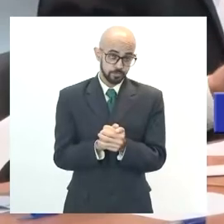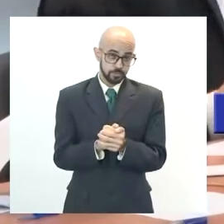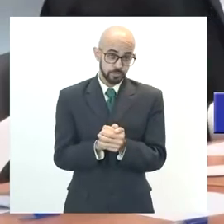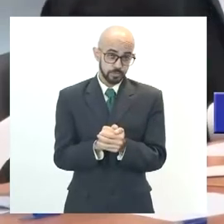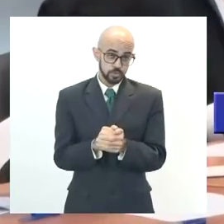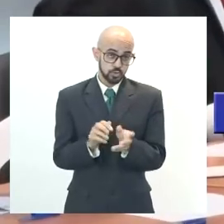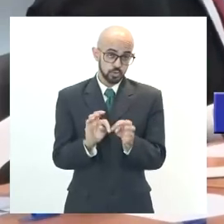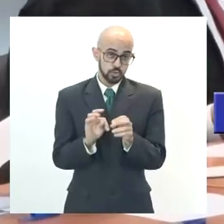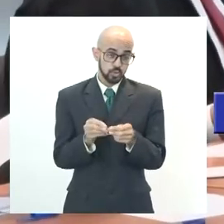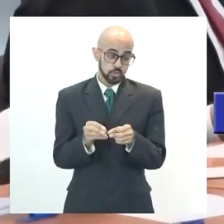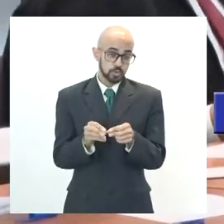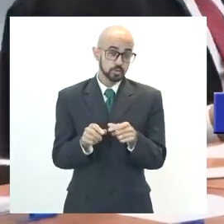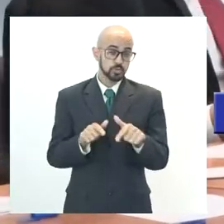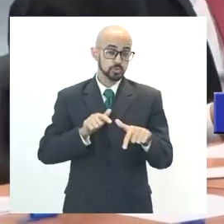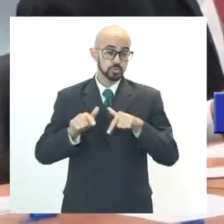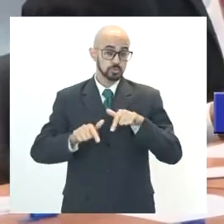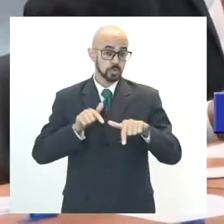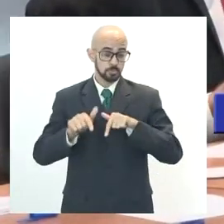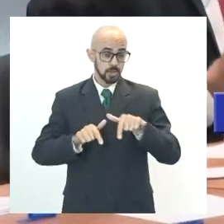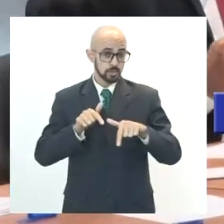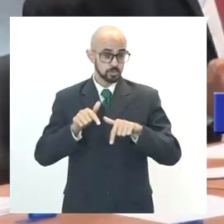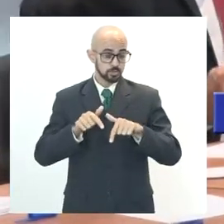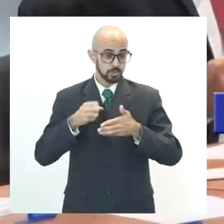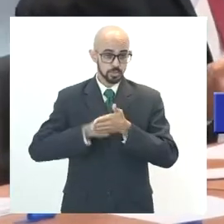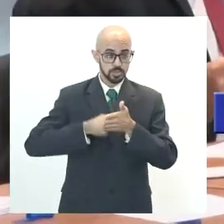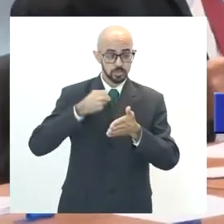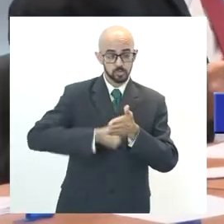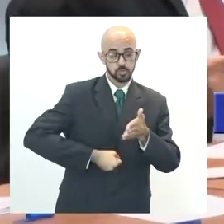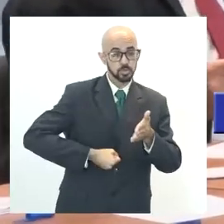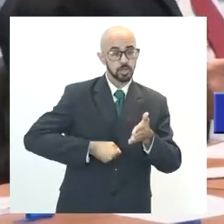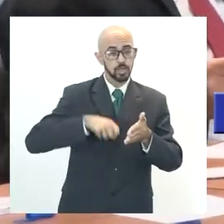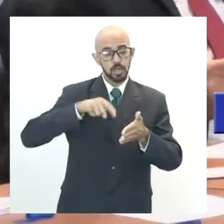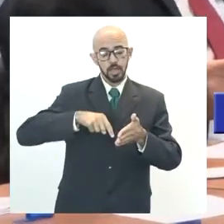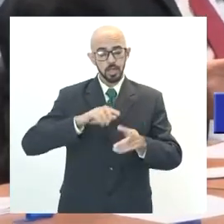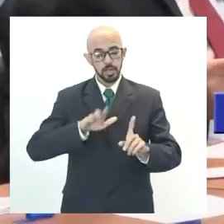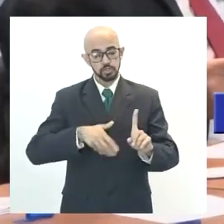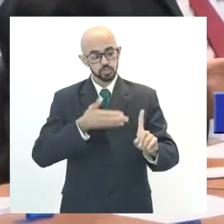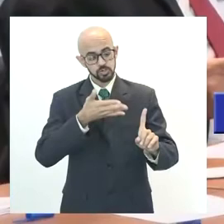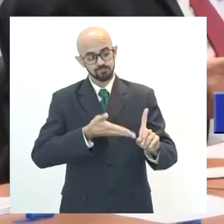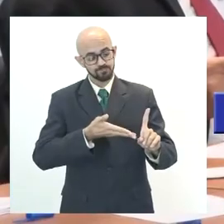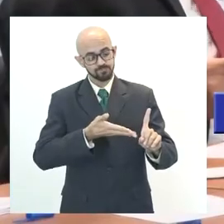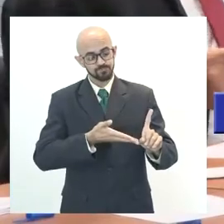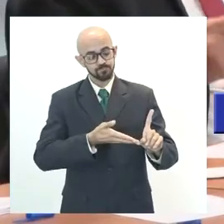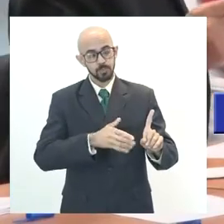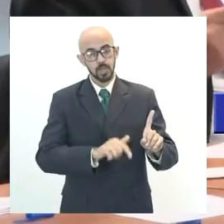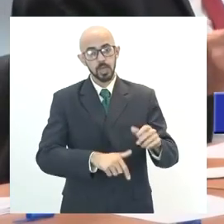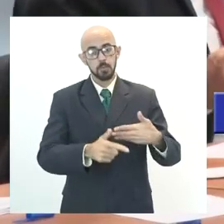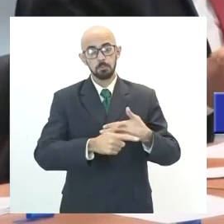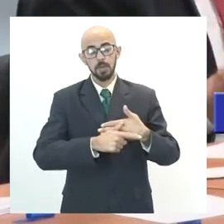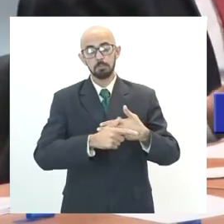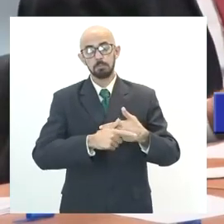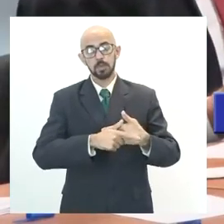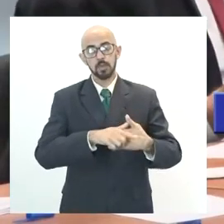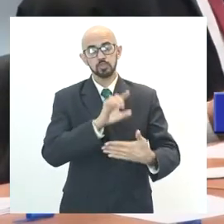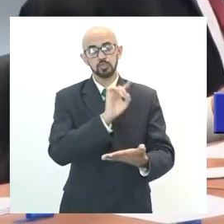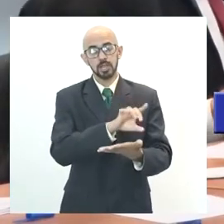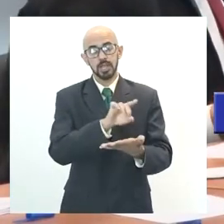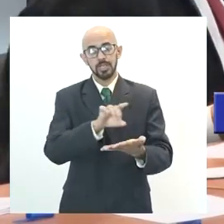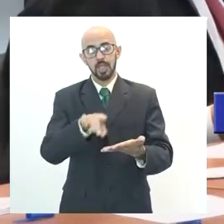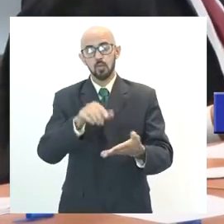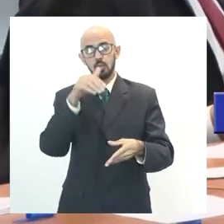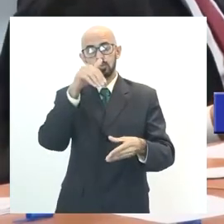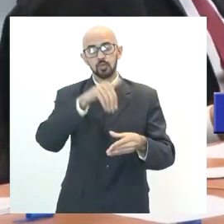tarefas para luta se eu conhecer o posicionamento é de cada um que está